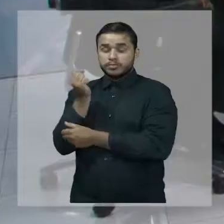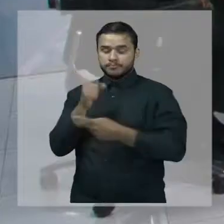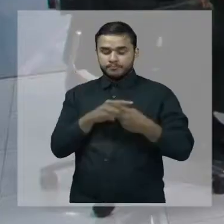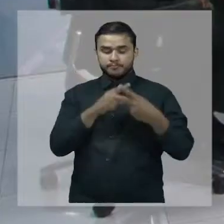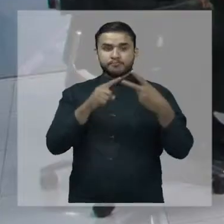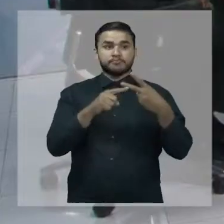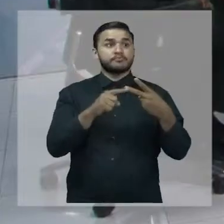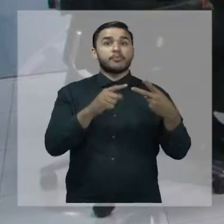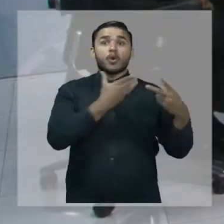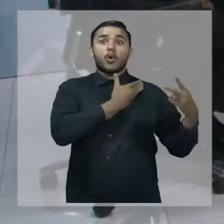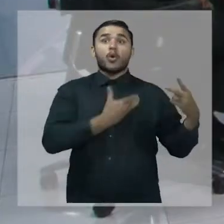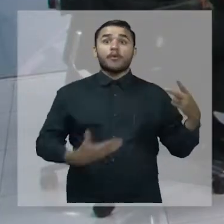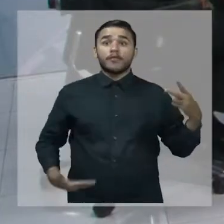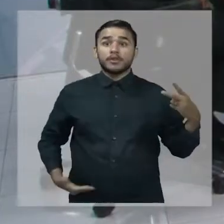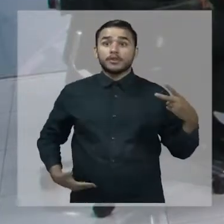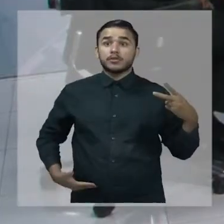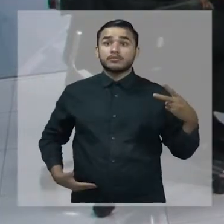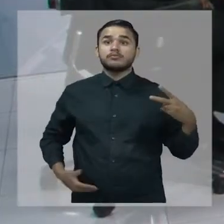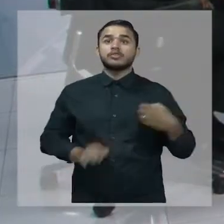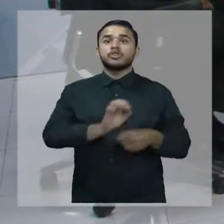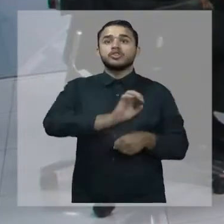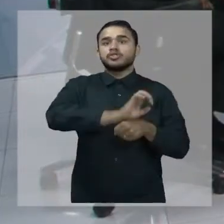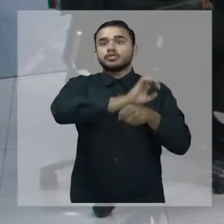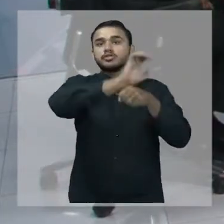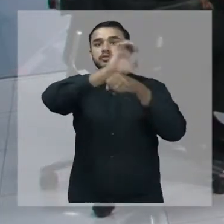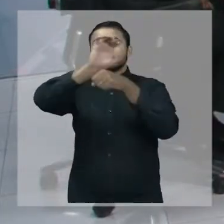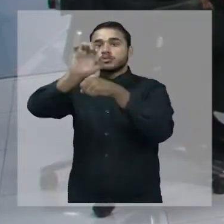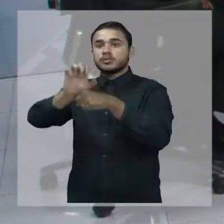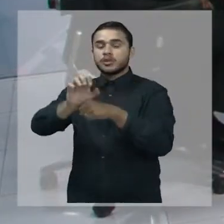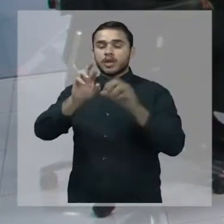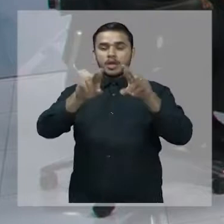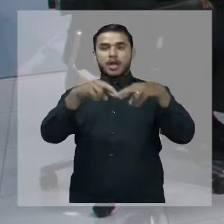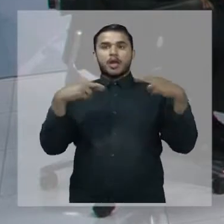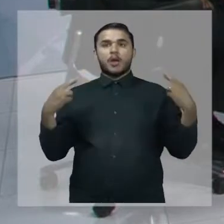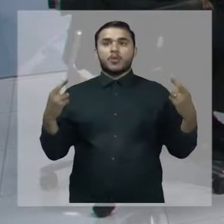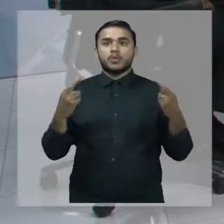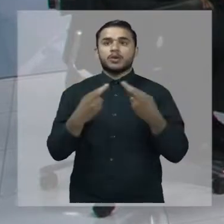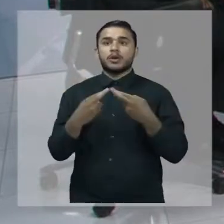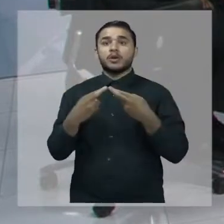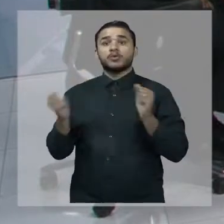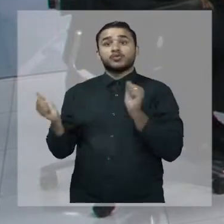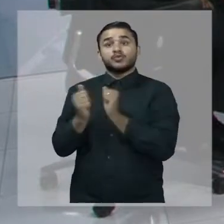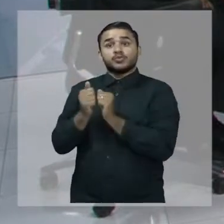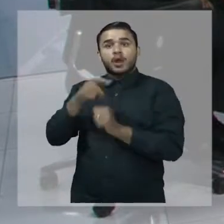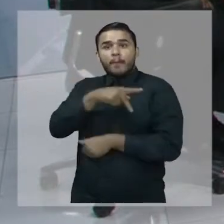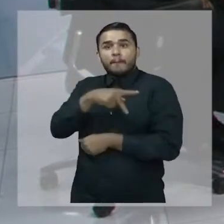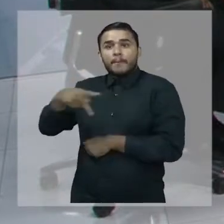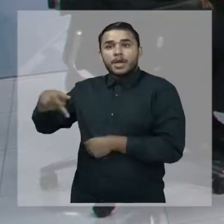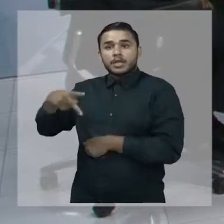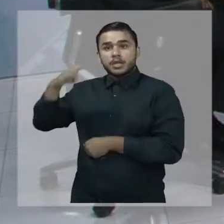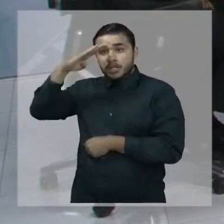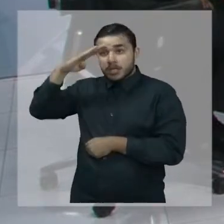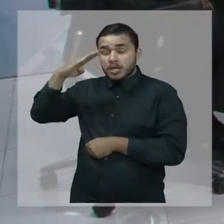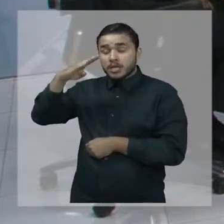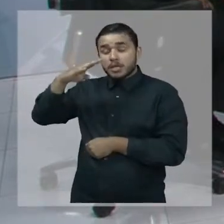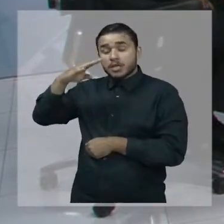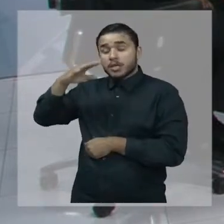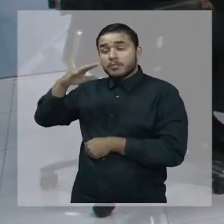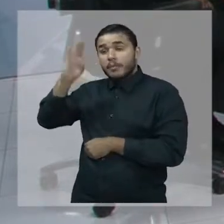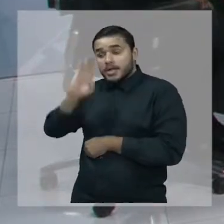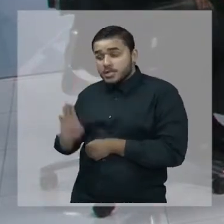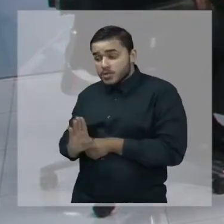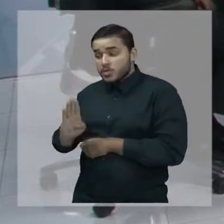se reúnem com o presidente da República para discutir a maior participação no